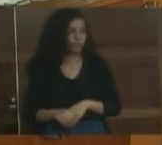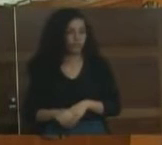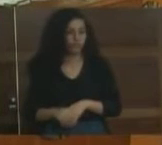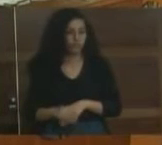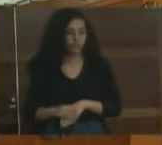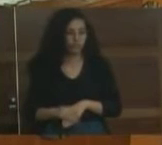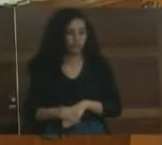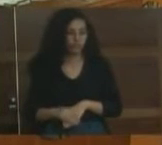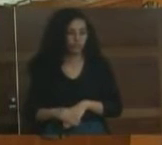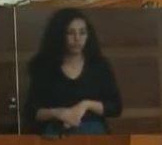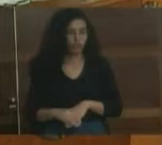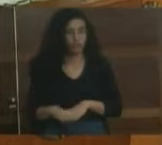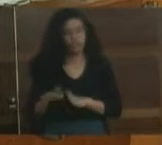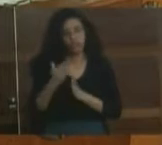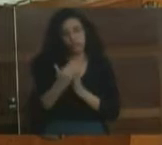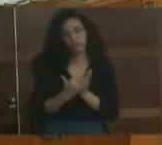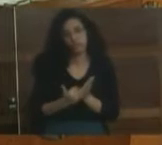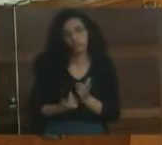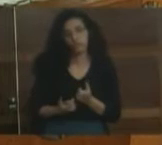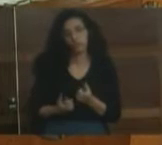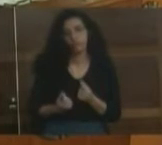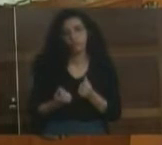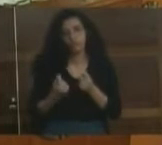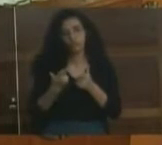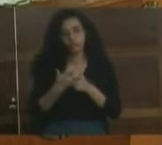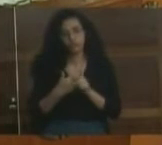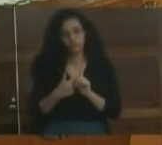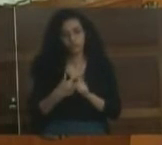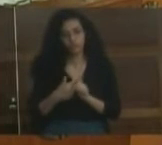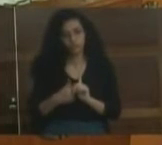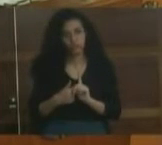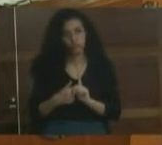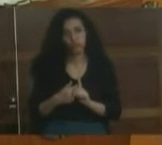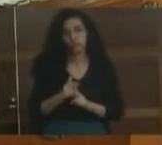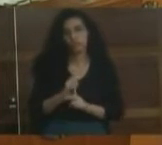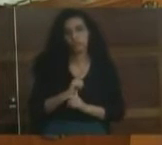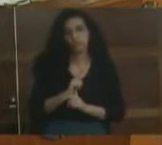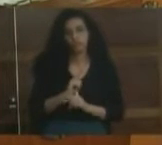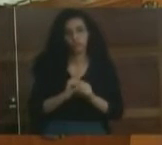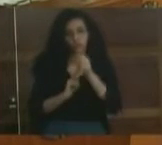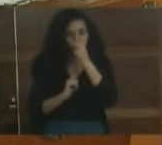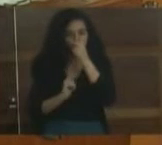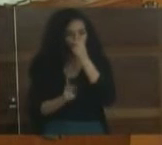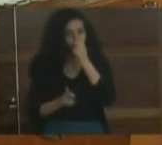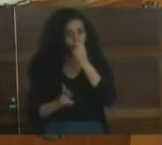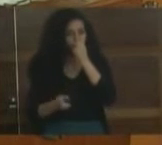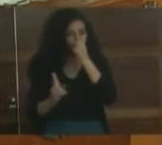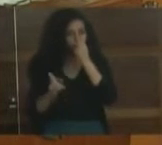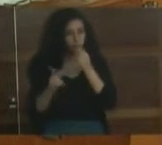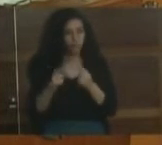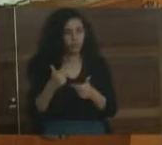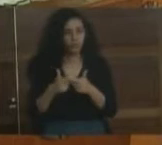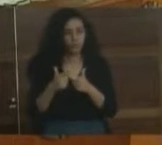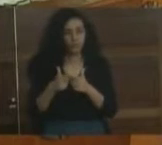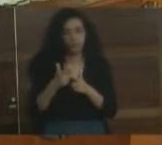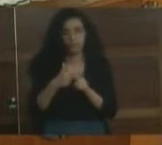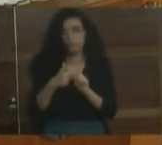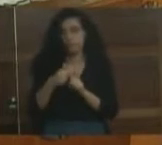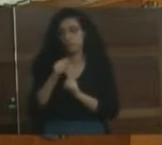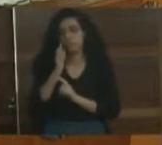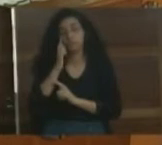17 fla 20 né a reduzir a despesa de custeio da dívida isso nós temos constantemente a questão da dívida